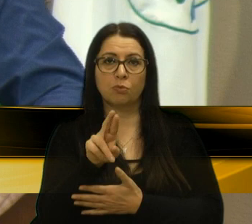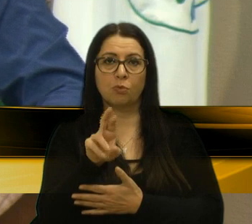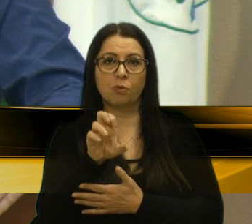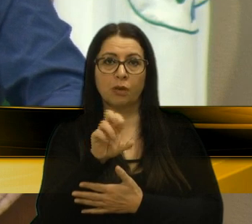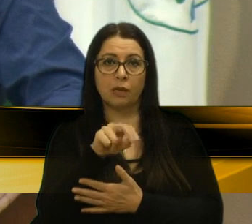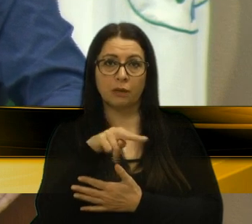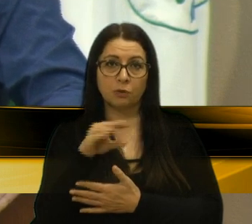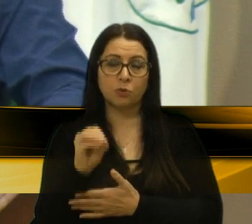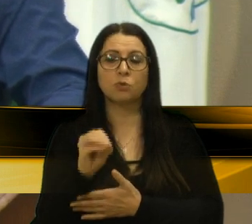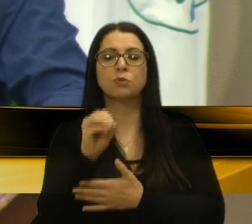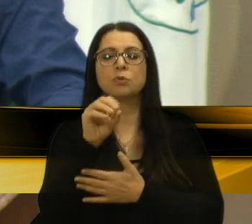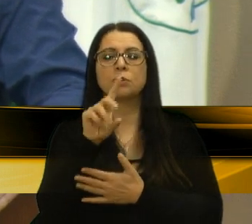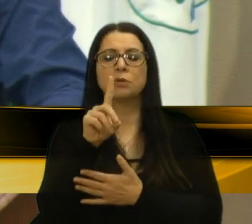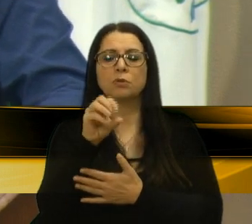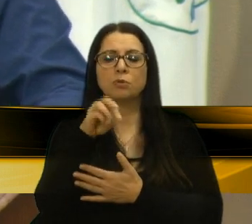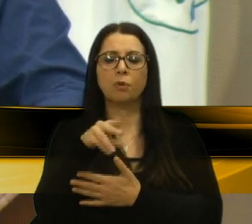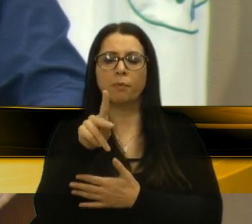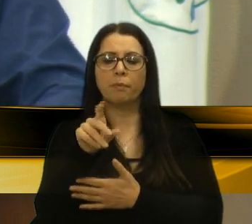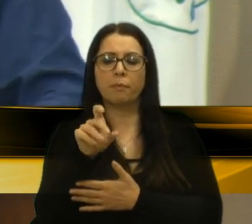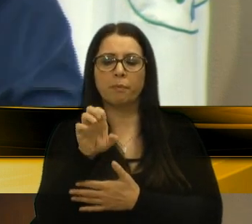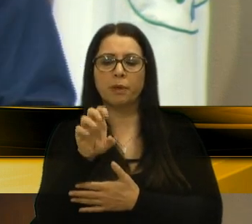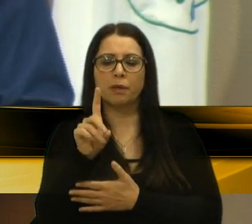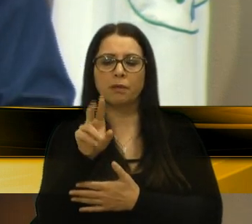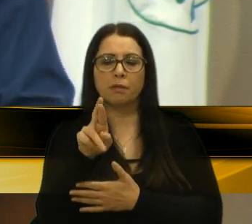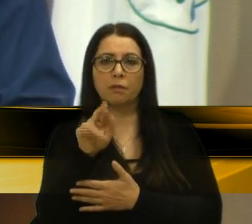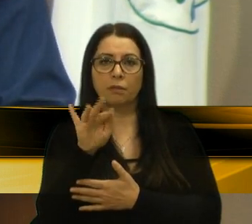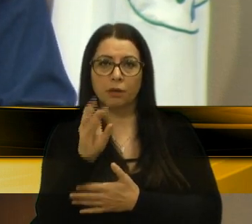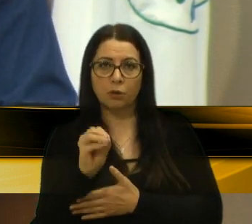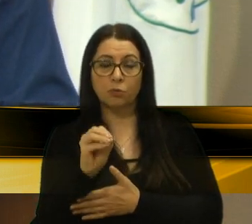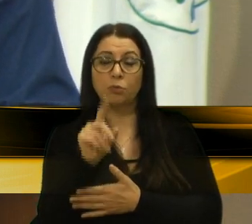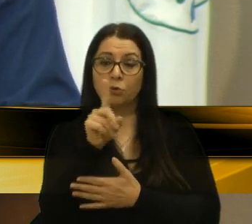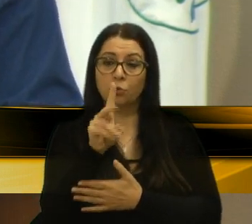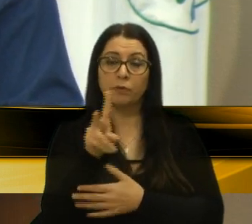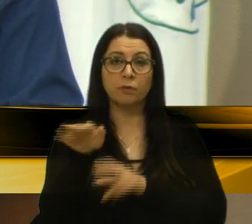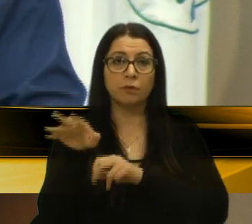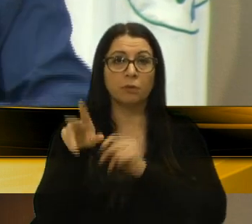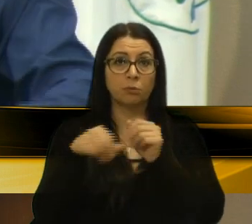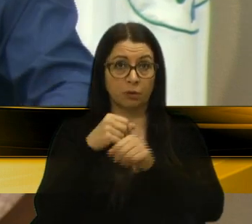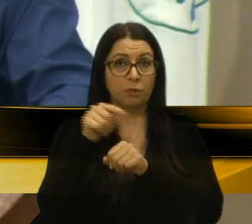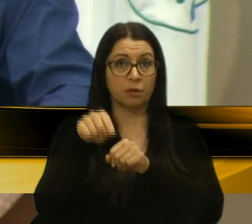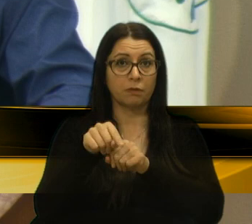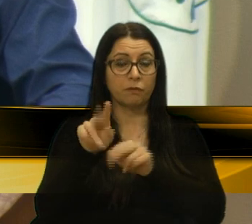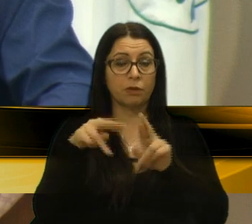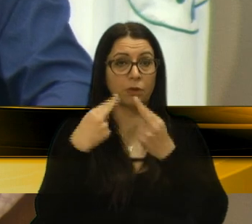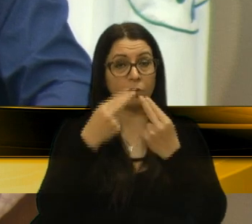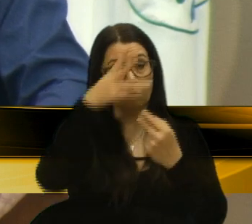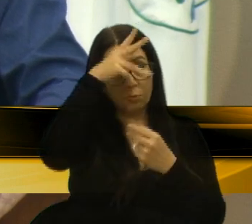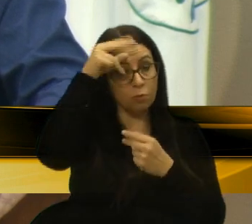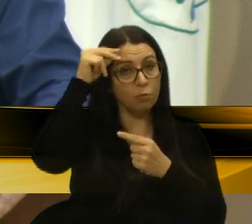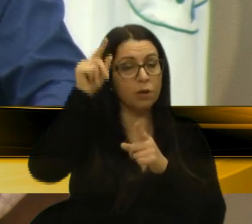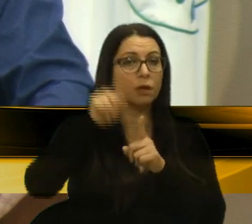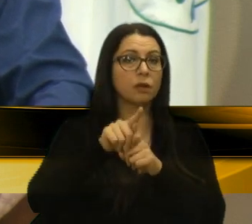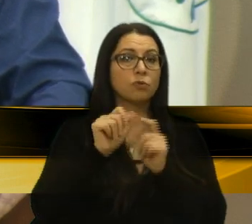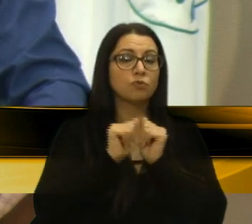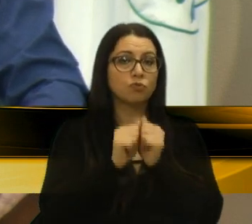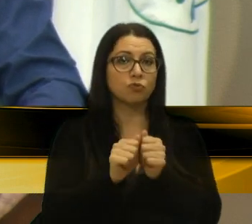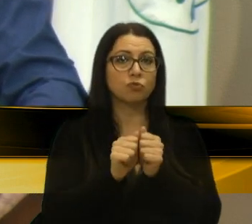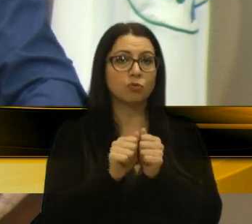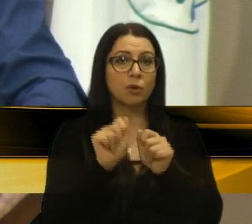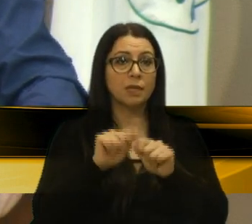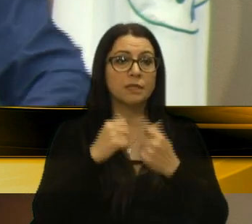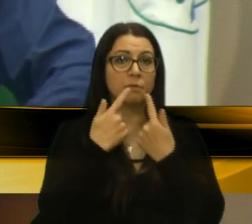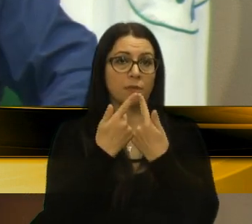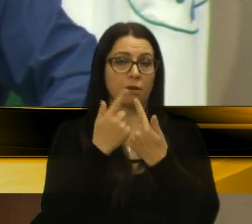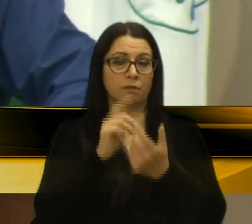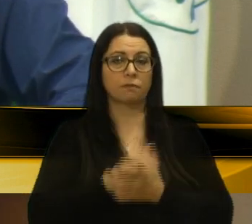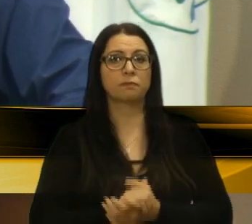Pedrito, e dia 12 de setembro do presente ano foi realizada uma audiência pública junto à Assembleia